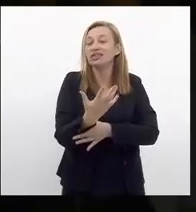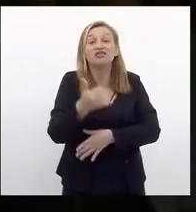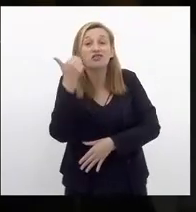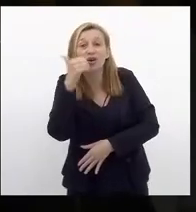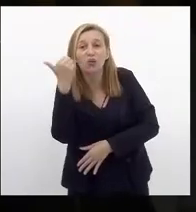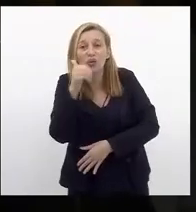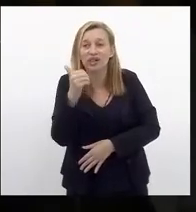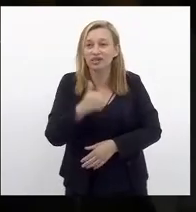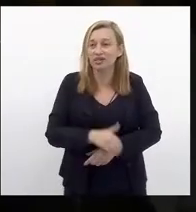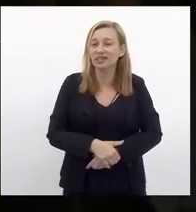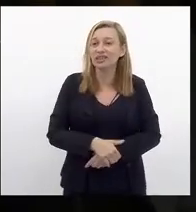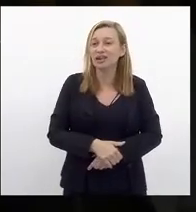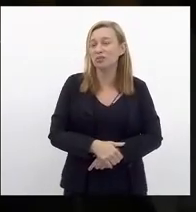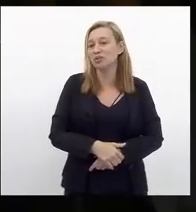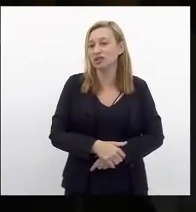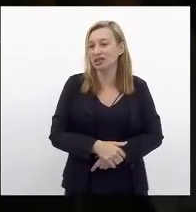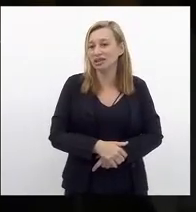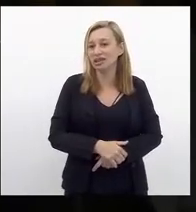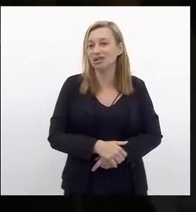vergonha é